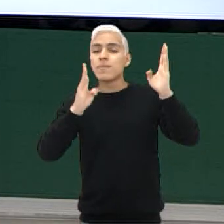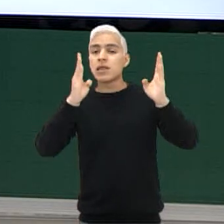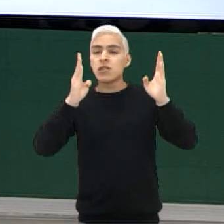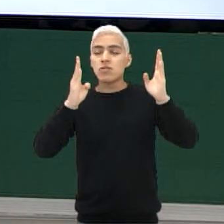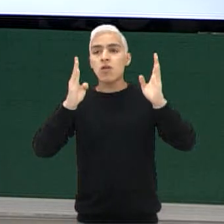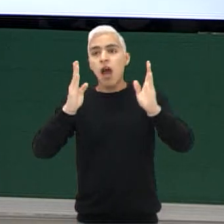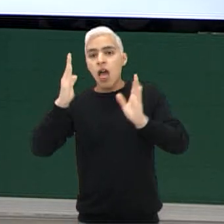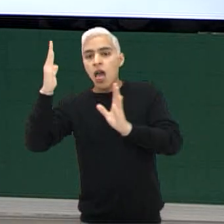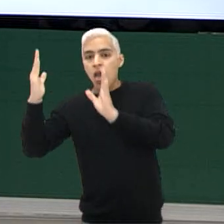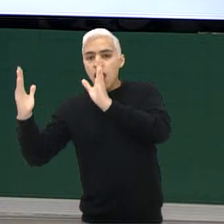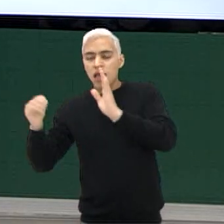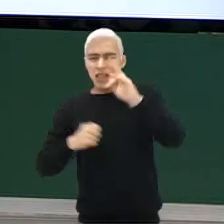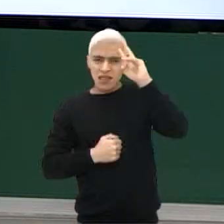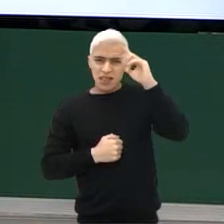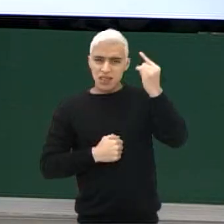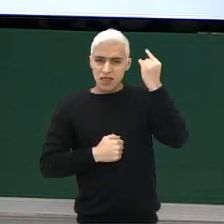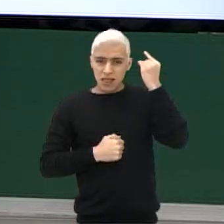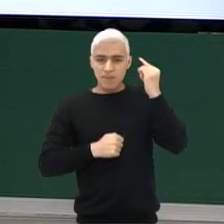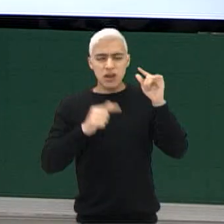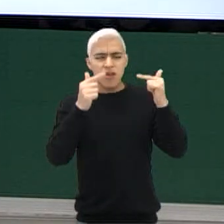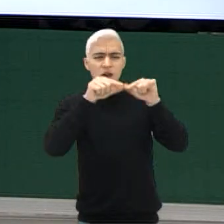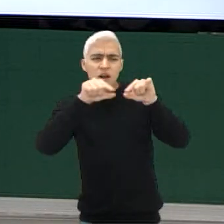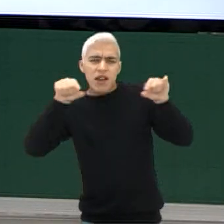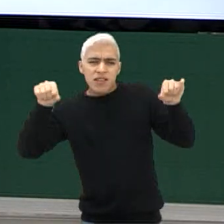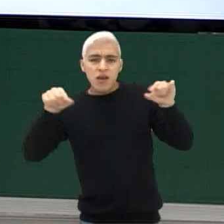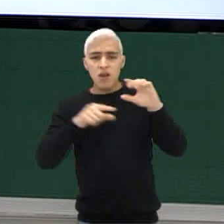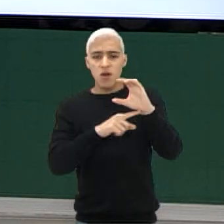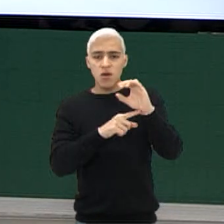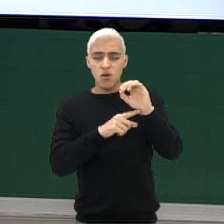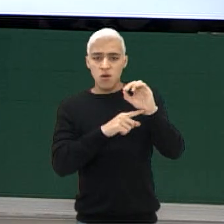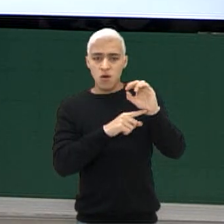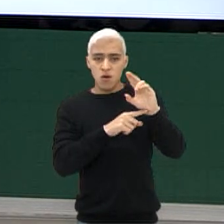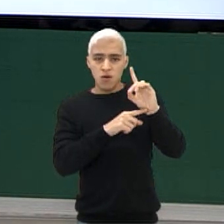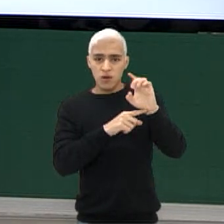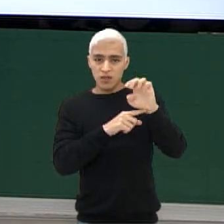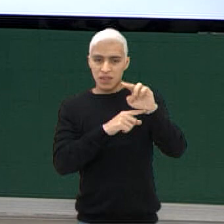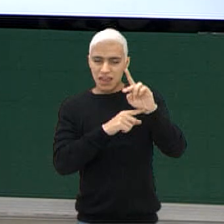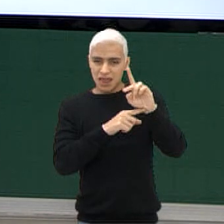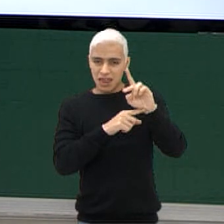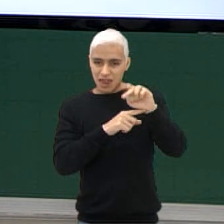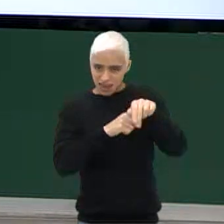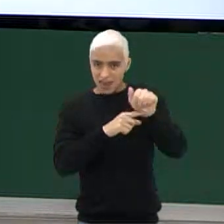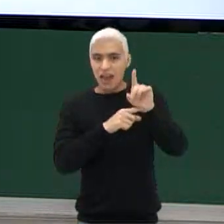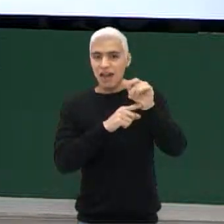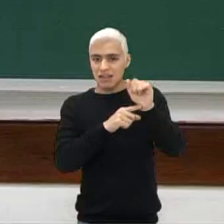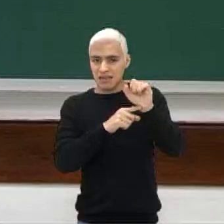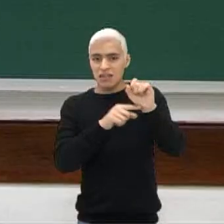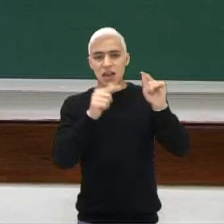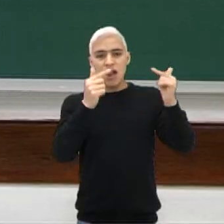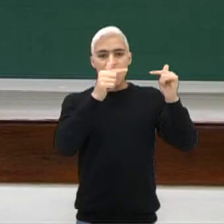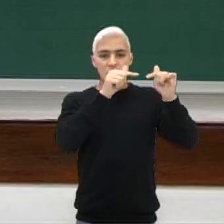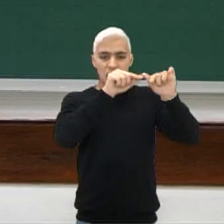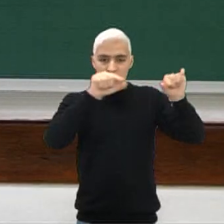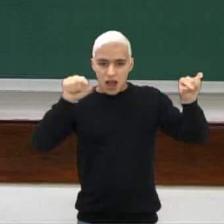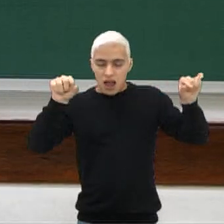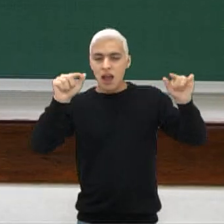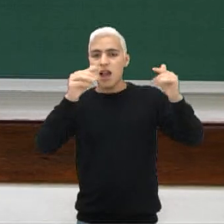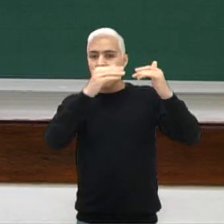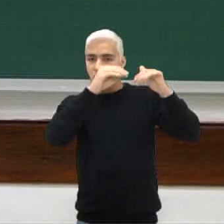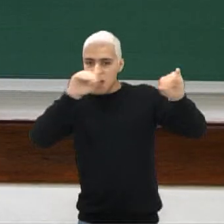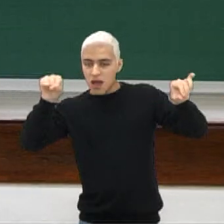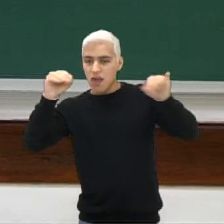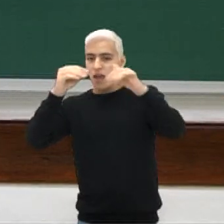compostos. Lembram das orações coordenadas? Lá do início das aulas, dá uma olhadinha, veja se você